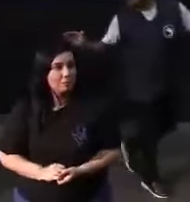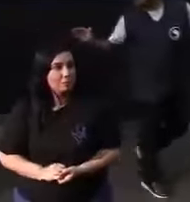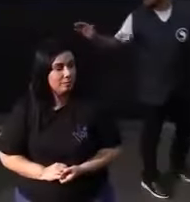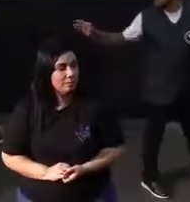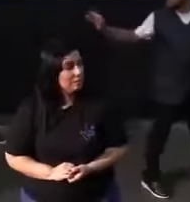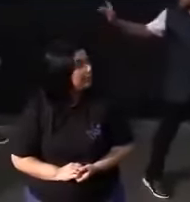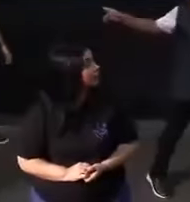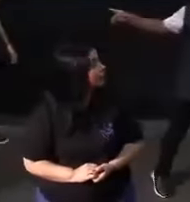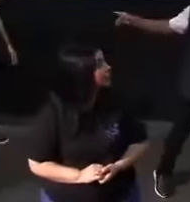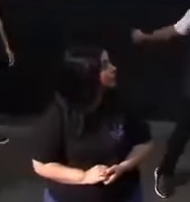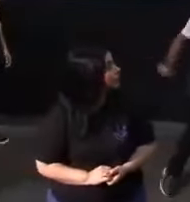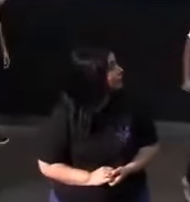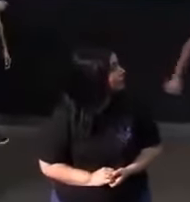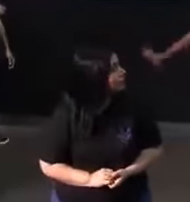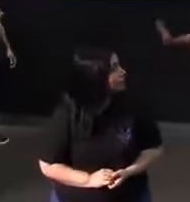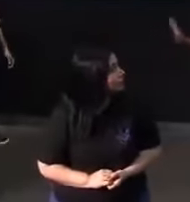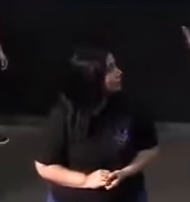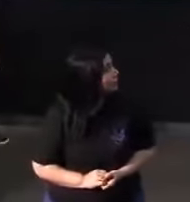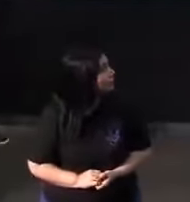mas ainda tem gente aqui.